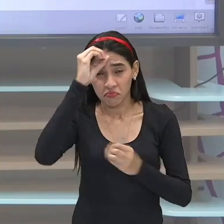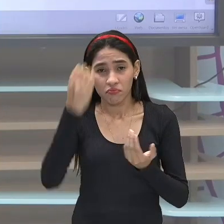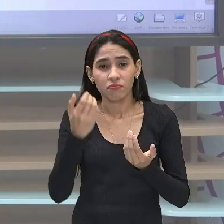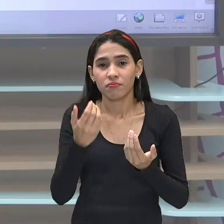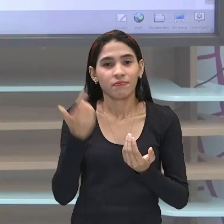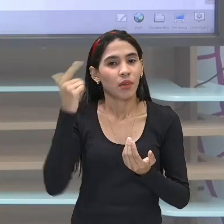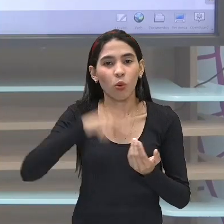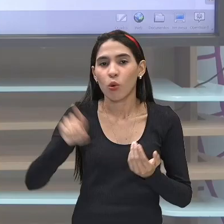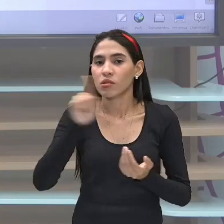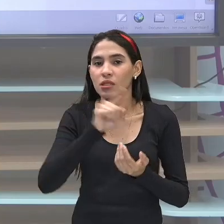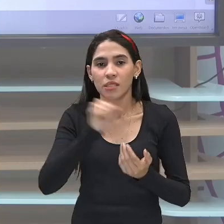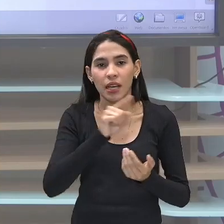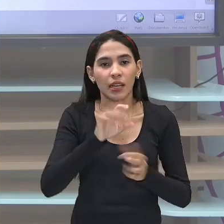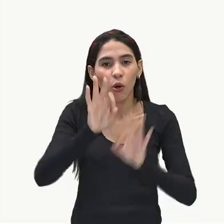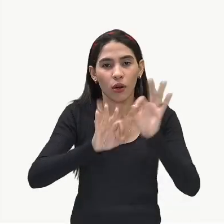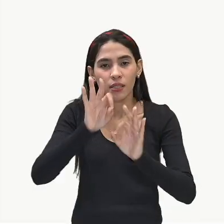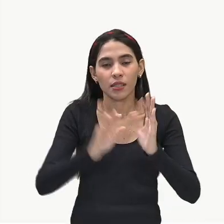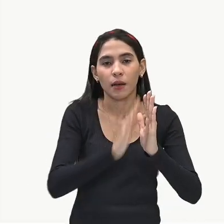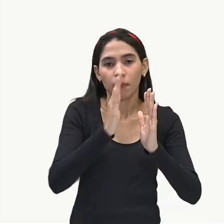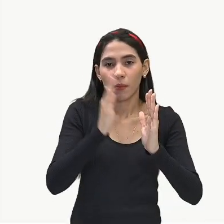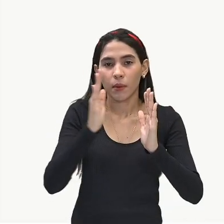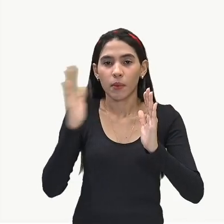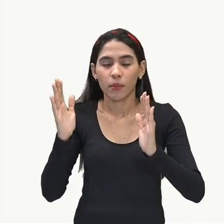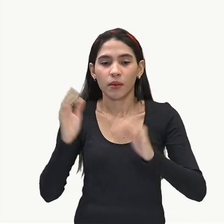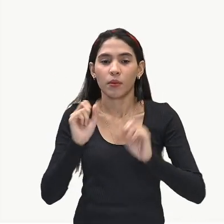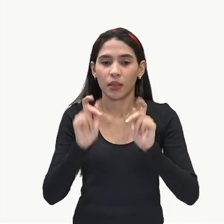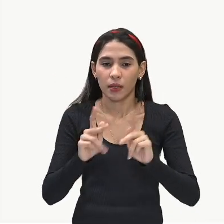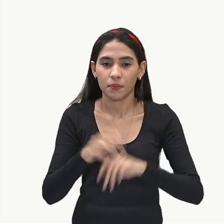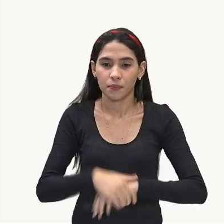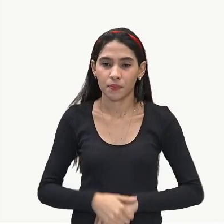sequência. Bacana? Vamos seguindo então.